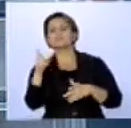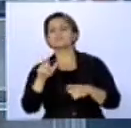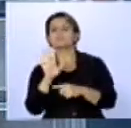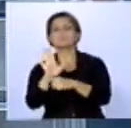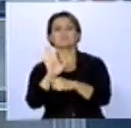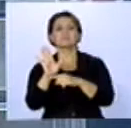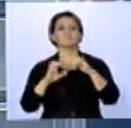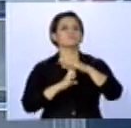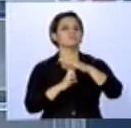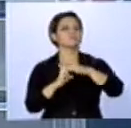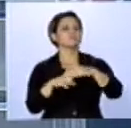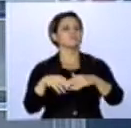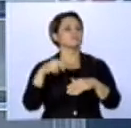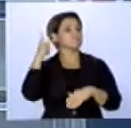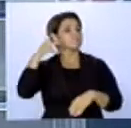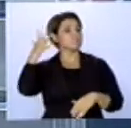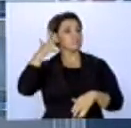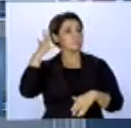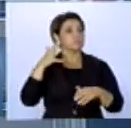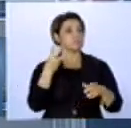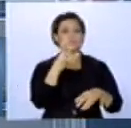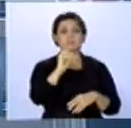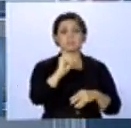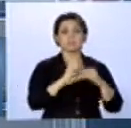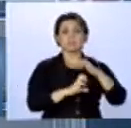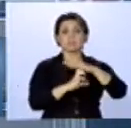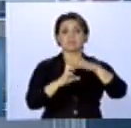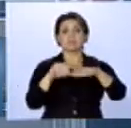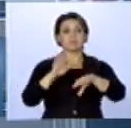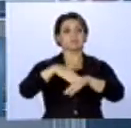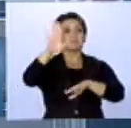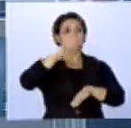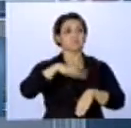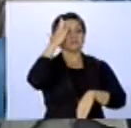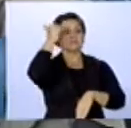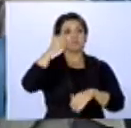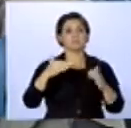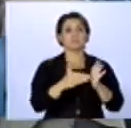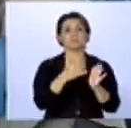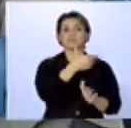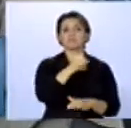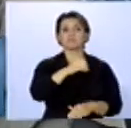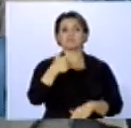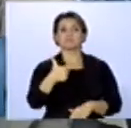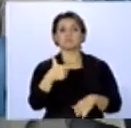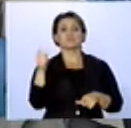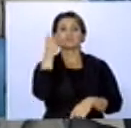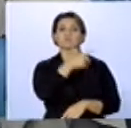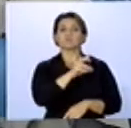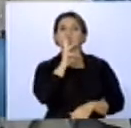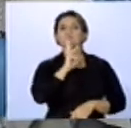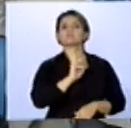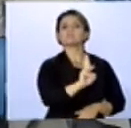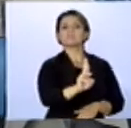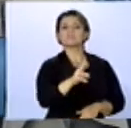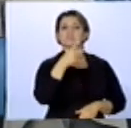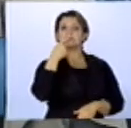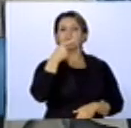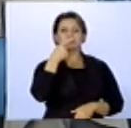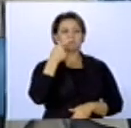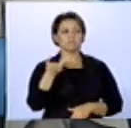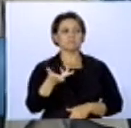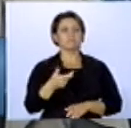das 30 empresas as maiores voadoras de campanhas políticas desde 2002 duas delas responderam dizendo